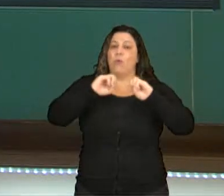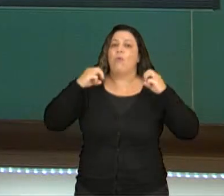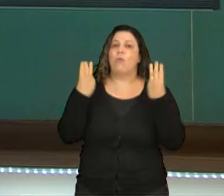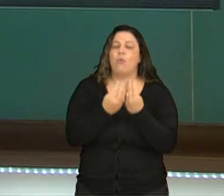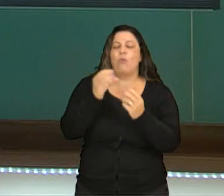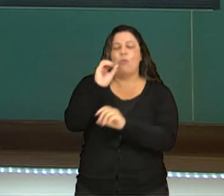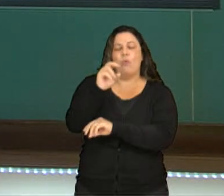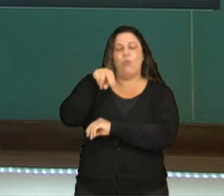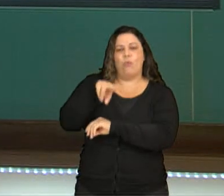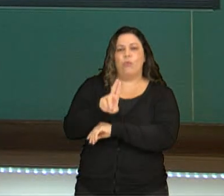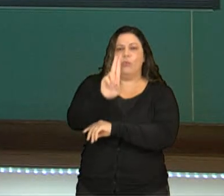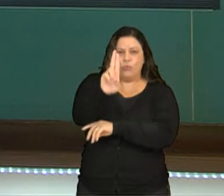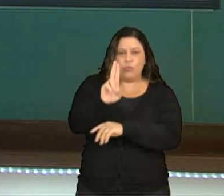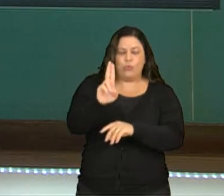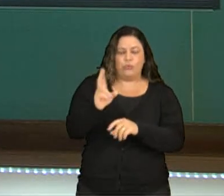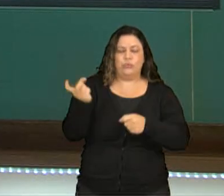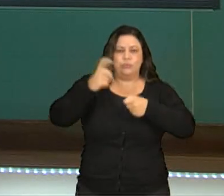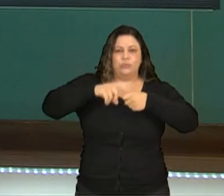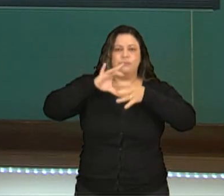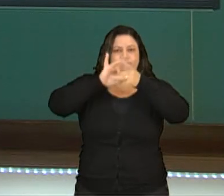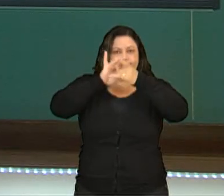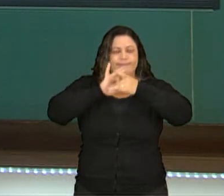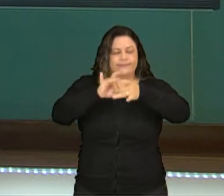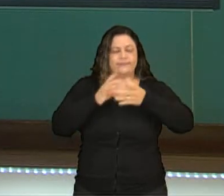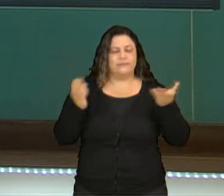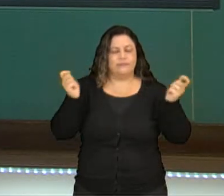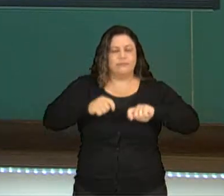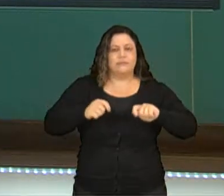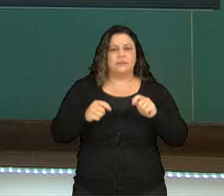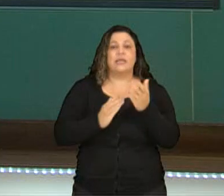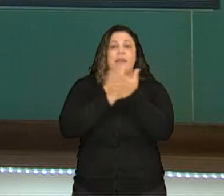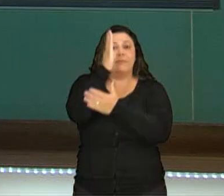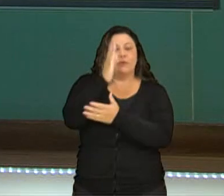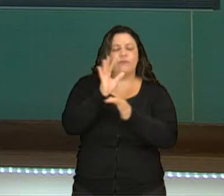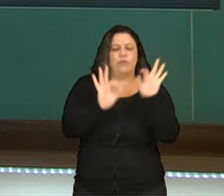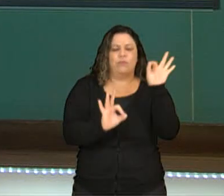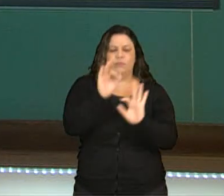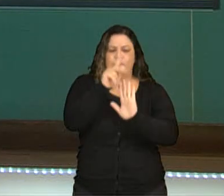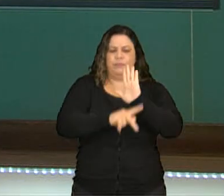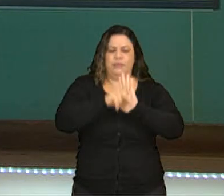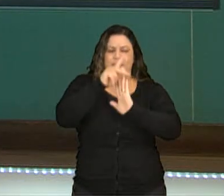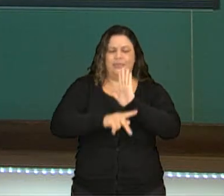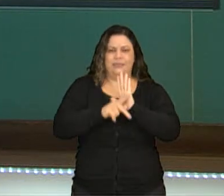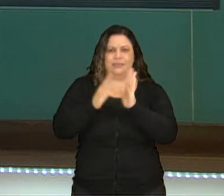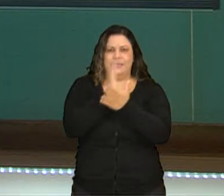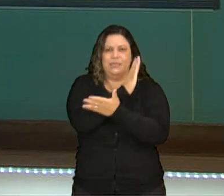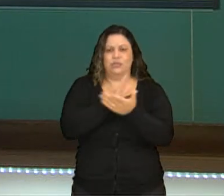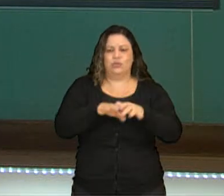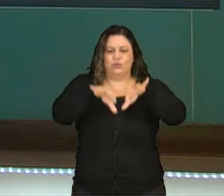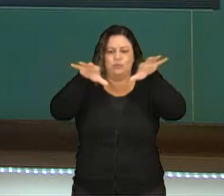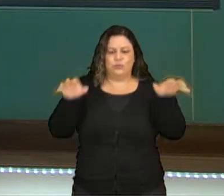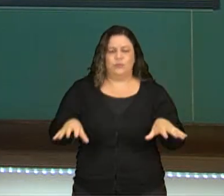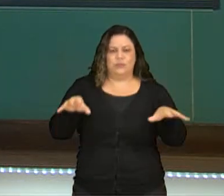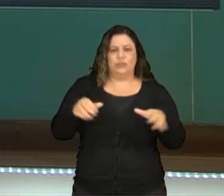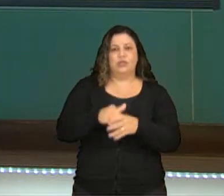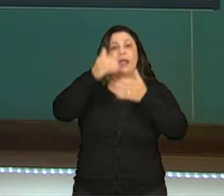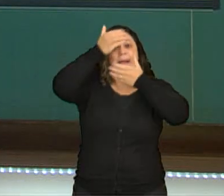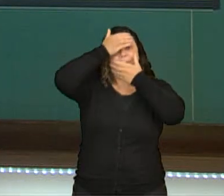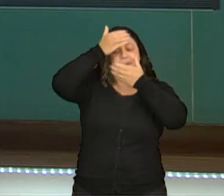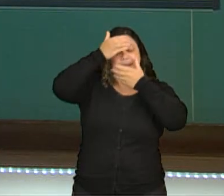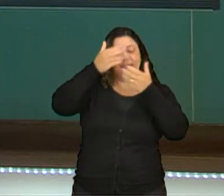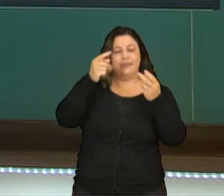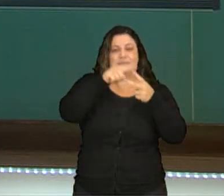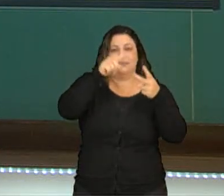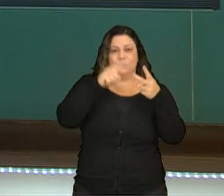em substituição à Liga das Nações, aprovou um plano de partilha da Palestina em 2 estados. Um